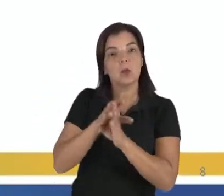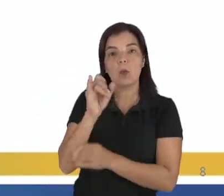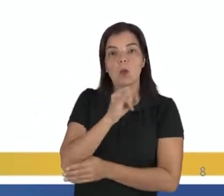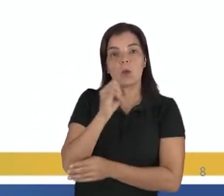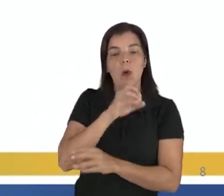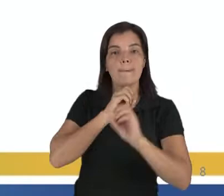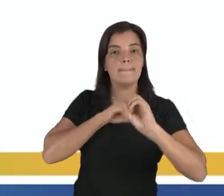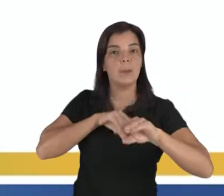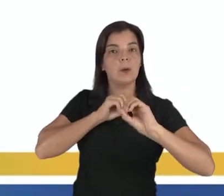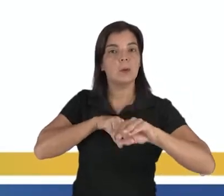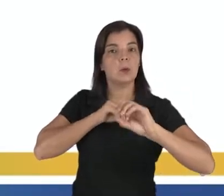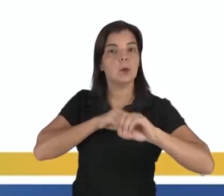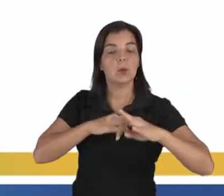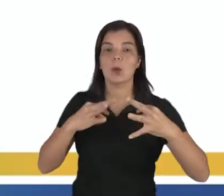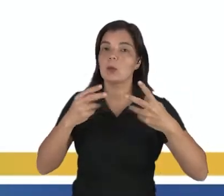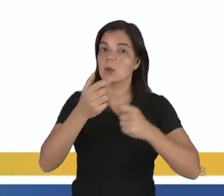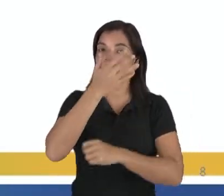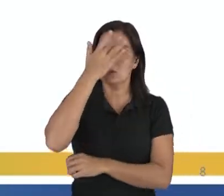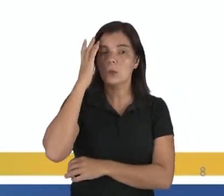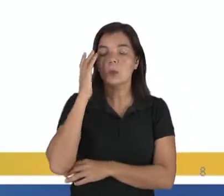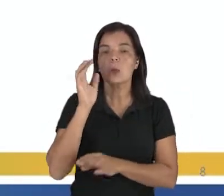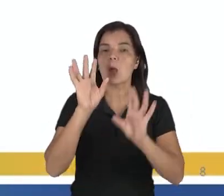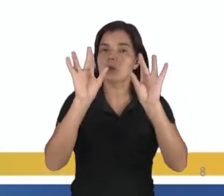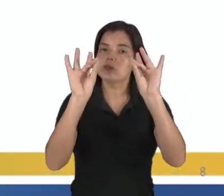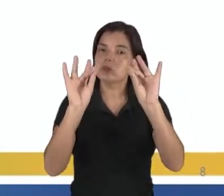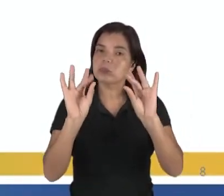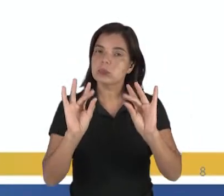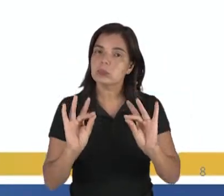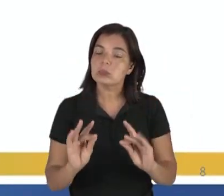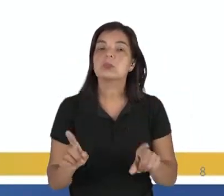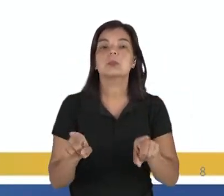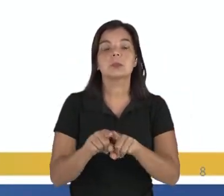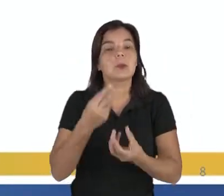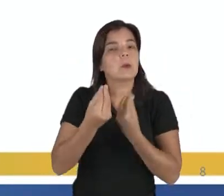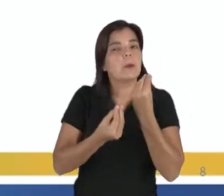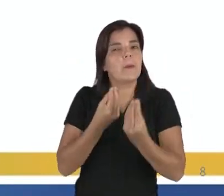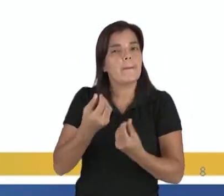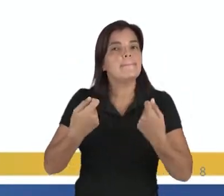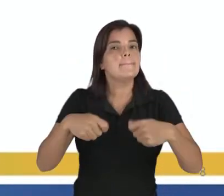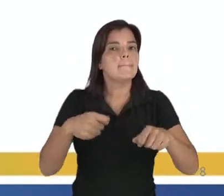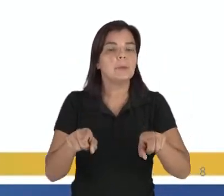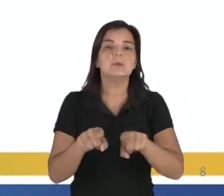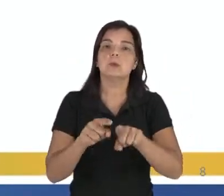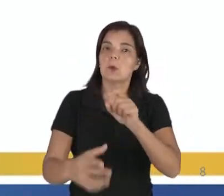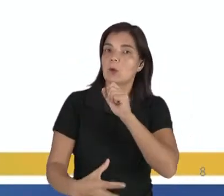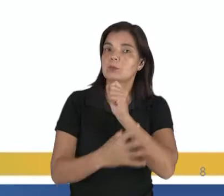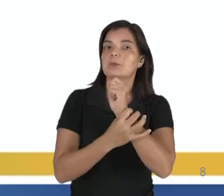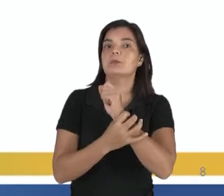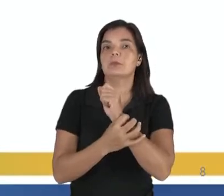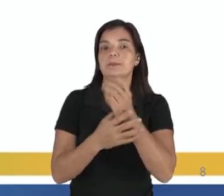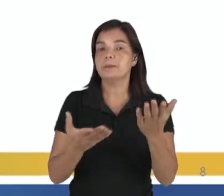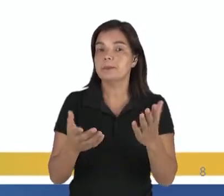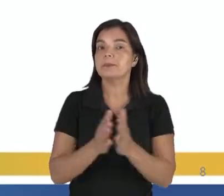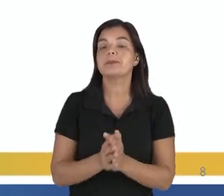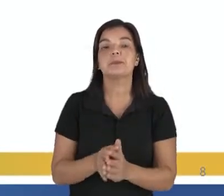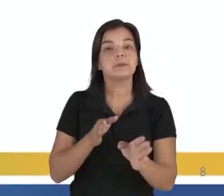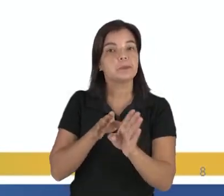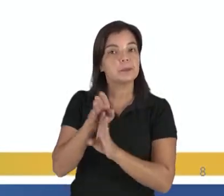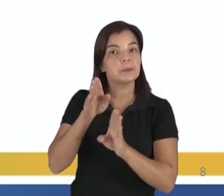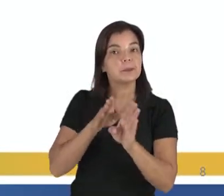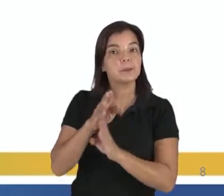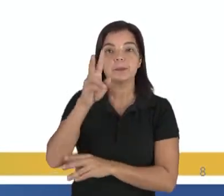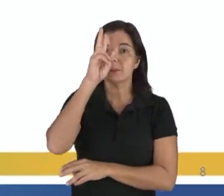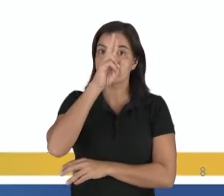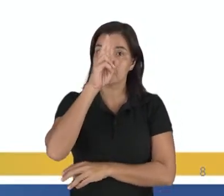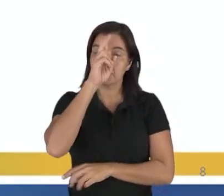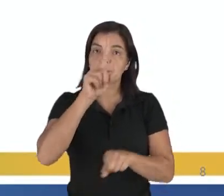passa a todos os participantes detalhadas instruções da conduta relativa à segurança. Essas instruções são